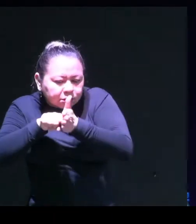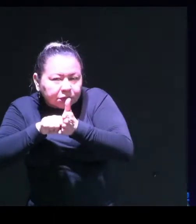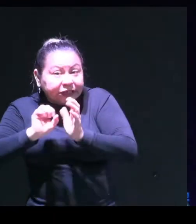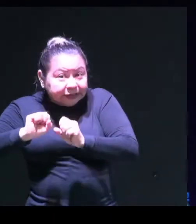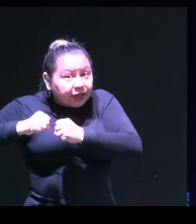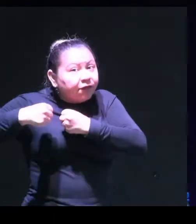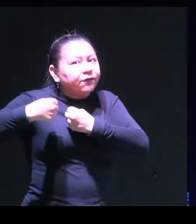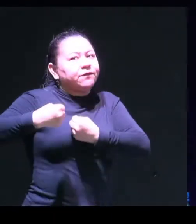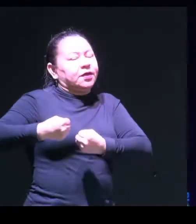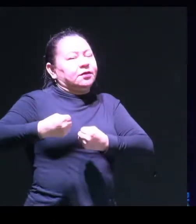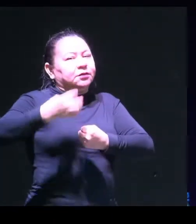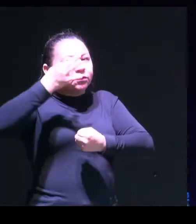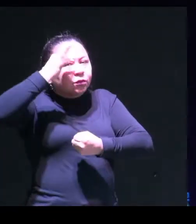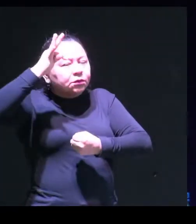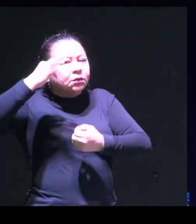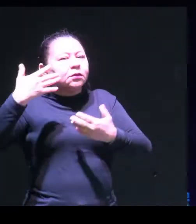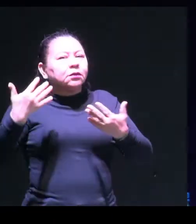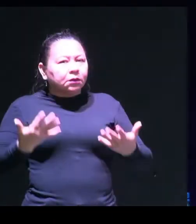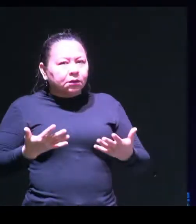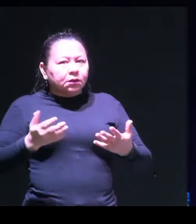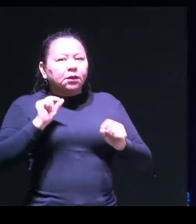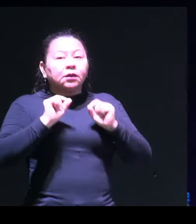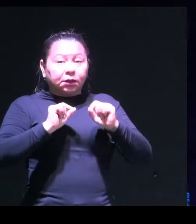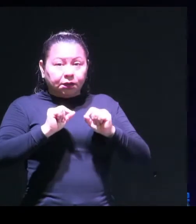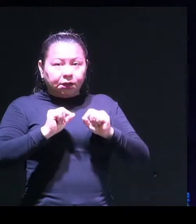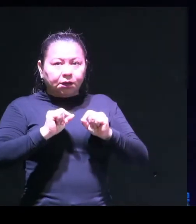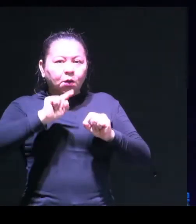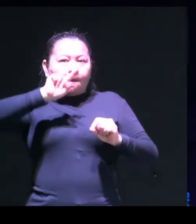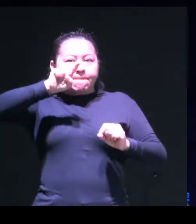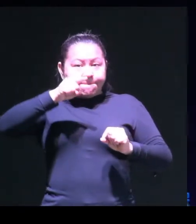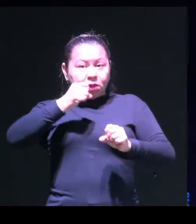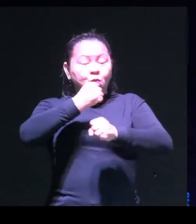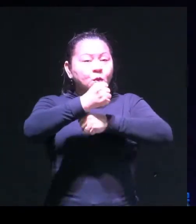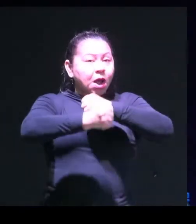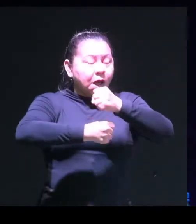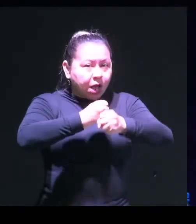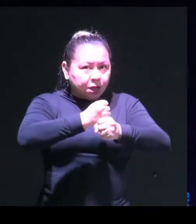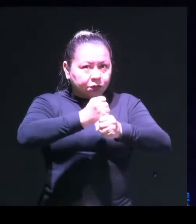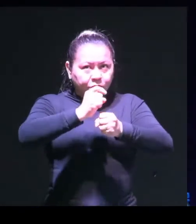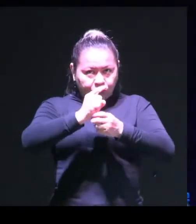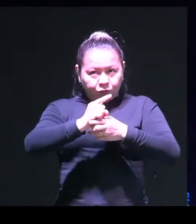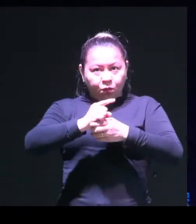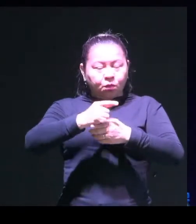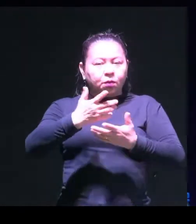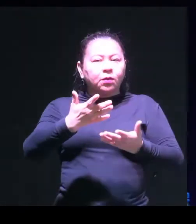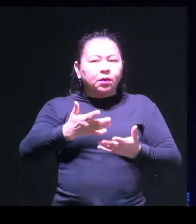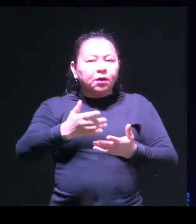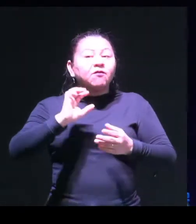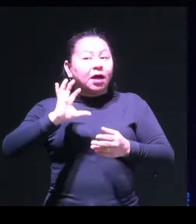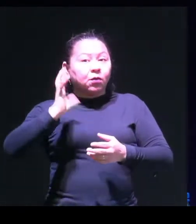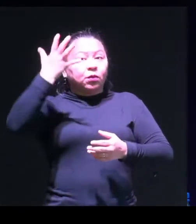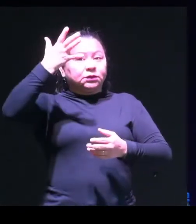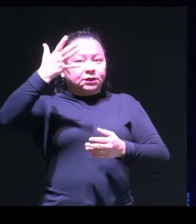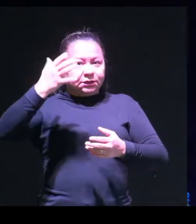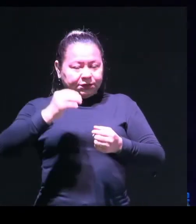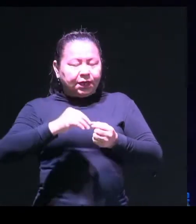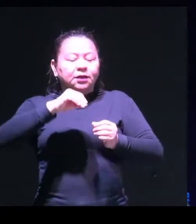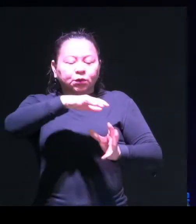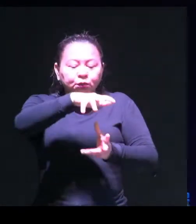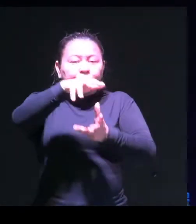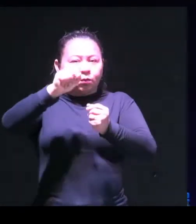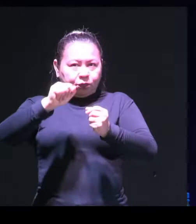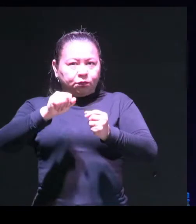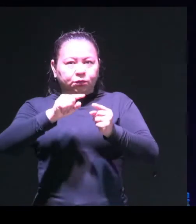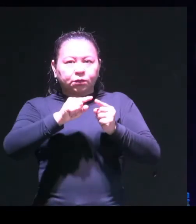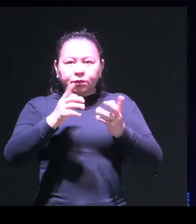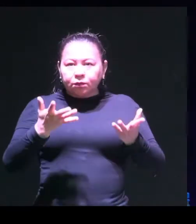defendem o total, que o milênio, aqueles 1000 anos de paz que a Bíblia se refere, vai acontecer mesmo na terra,